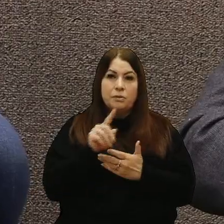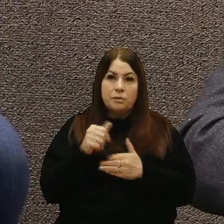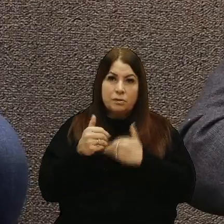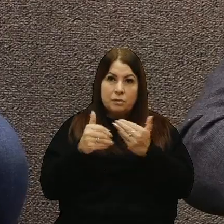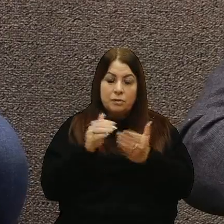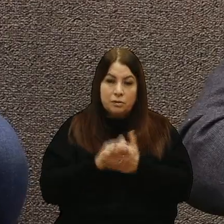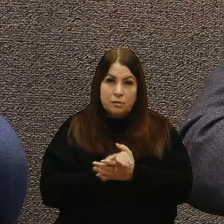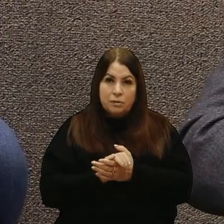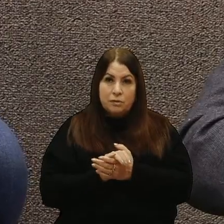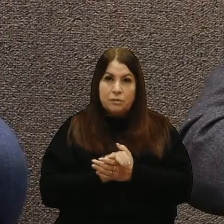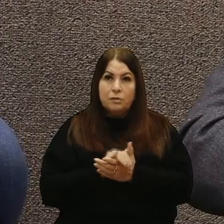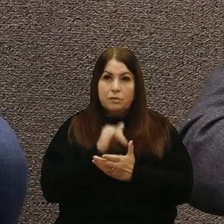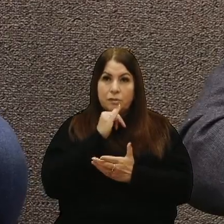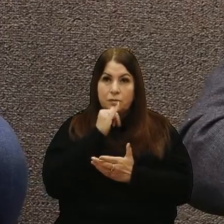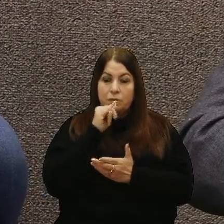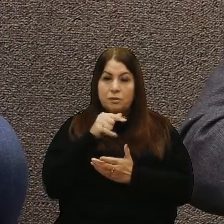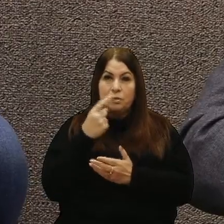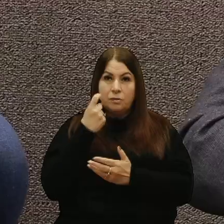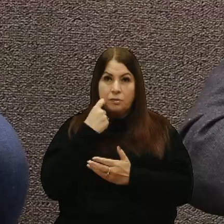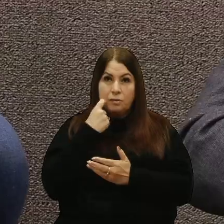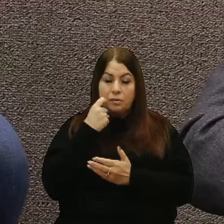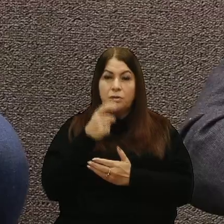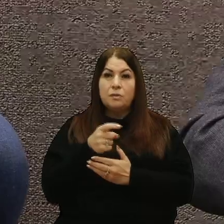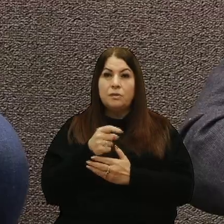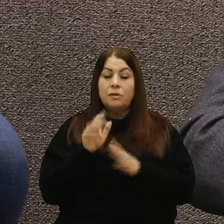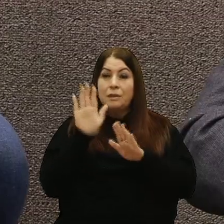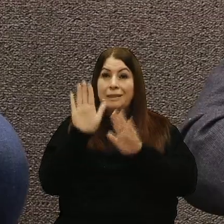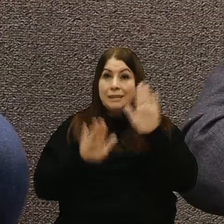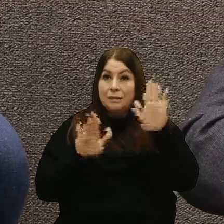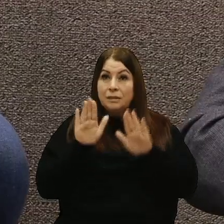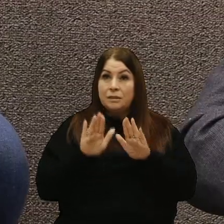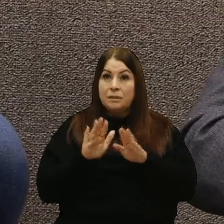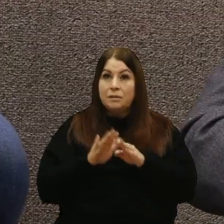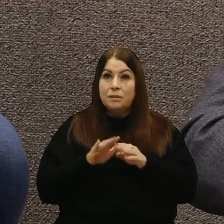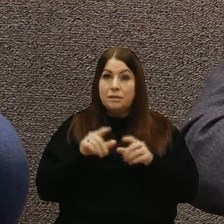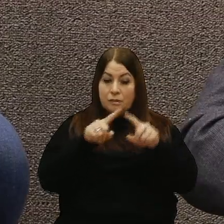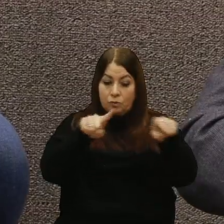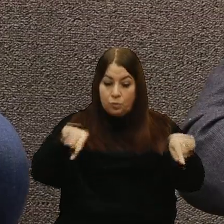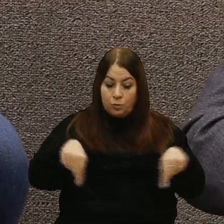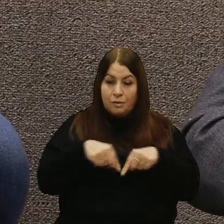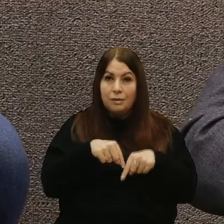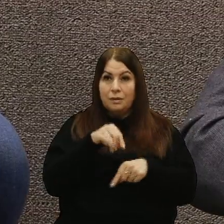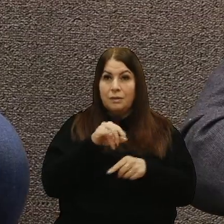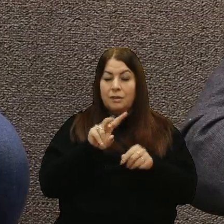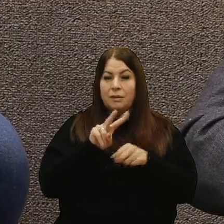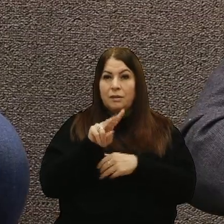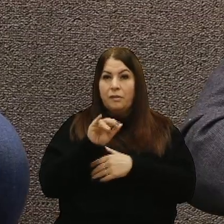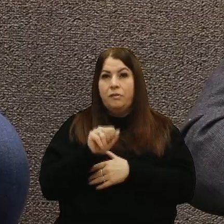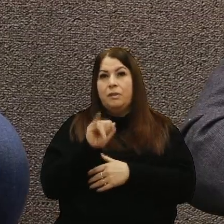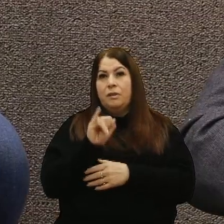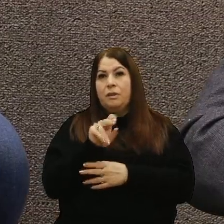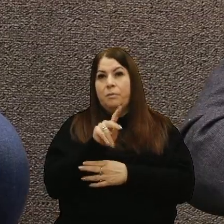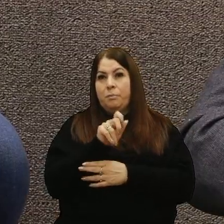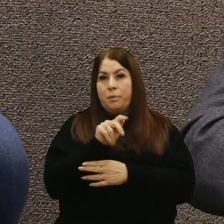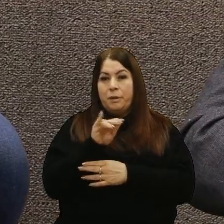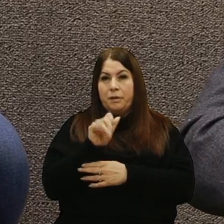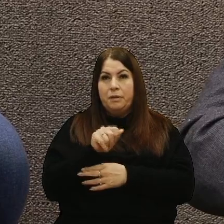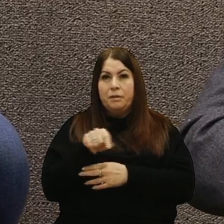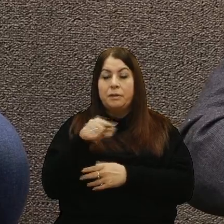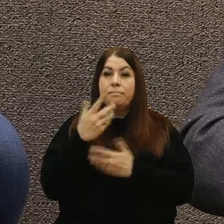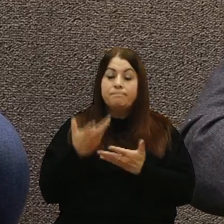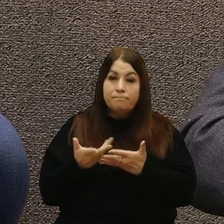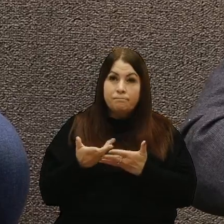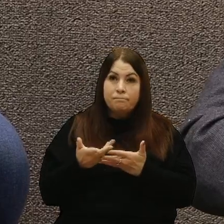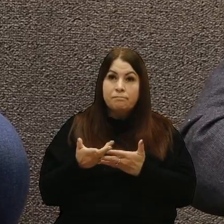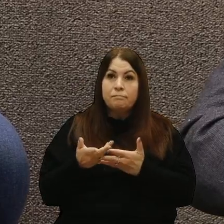andaram. Por exemplo, nesta sexta-feira teremos a licitação do tanque da Vila Ipiranga. Tá, mas